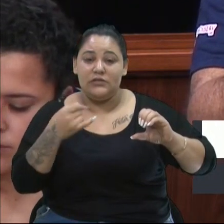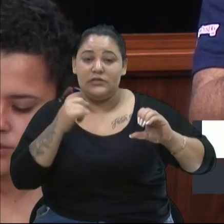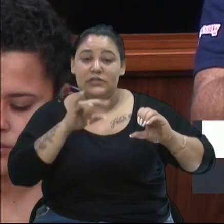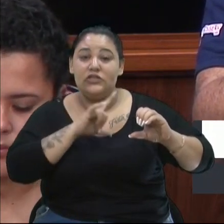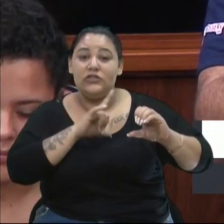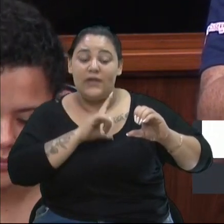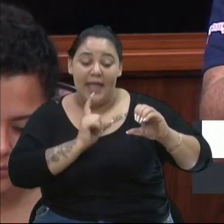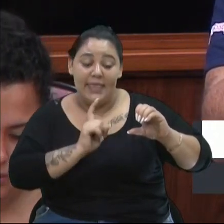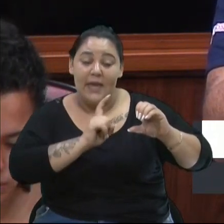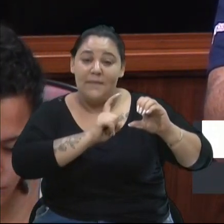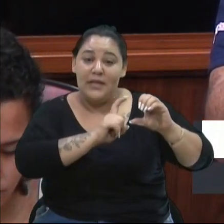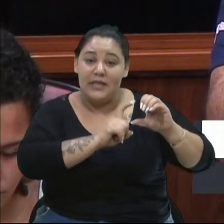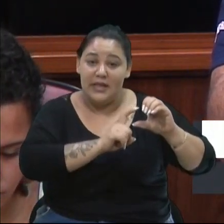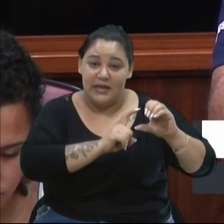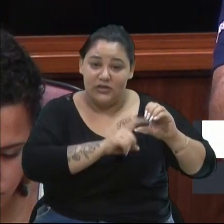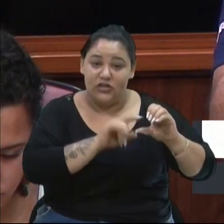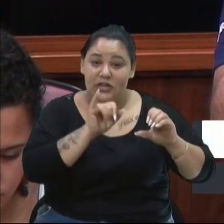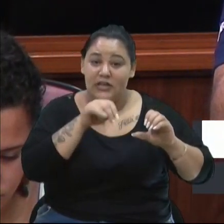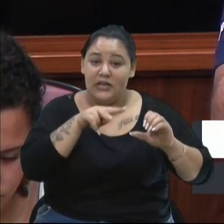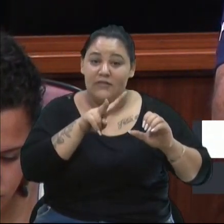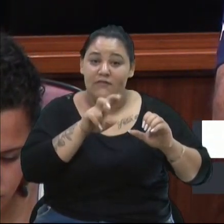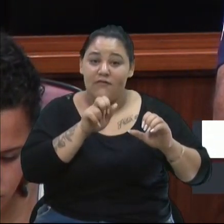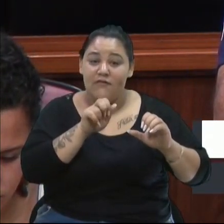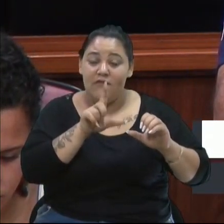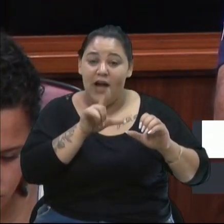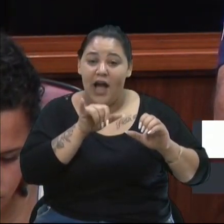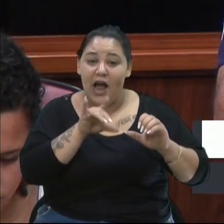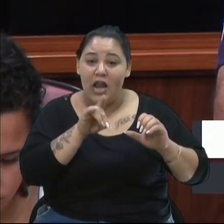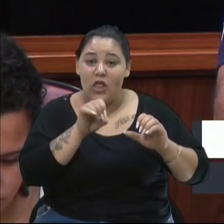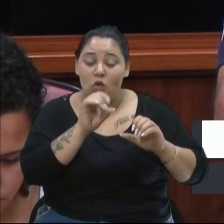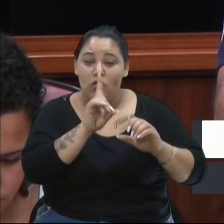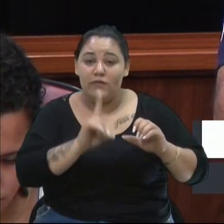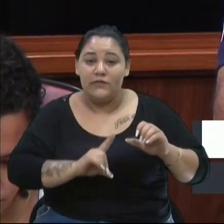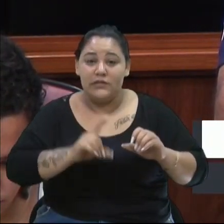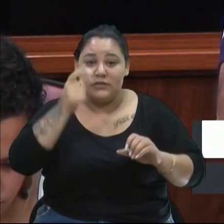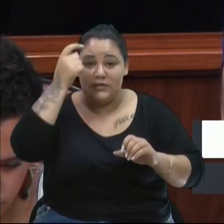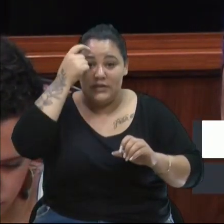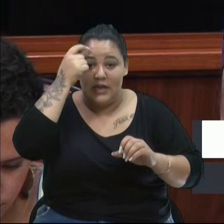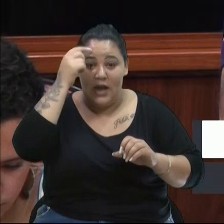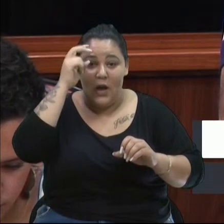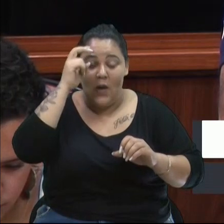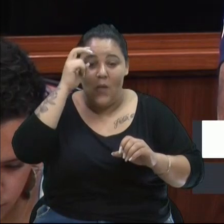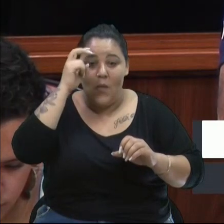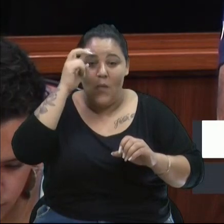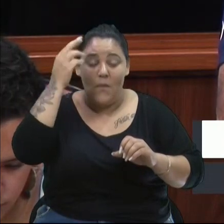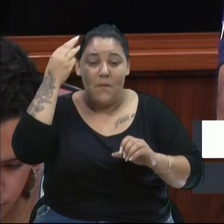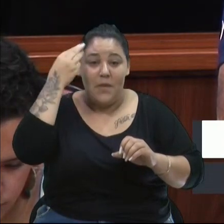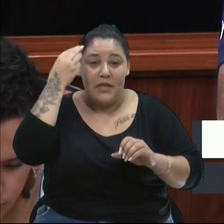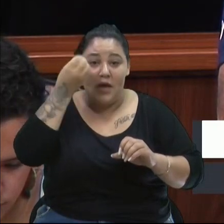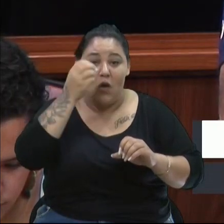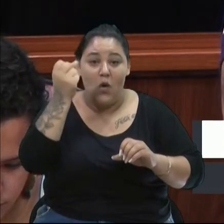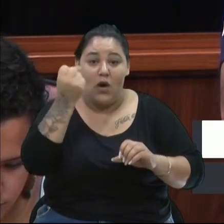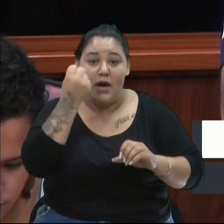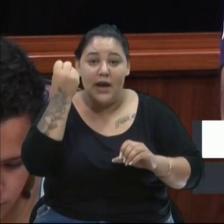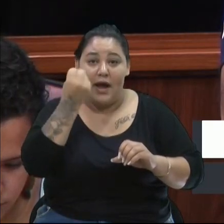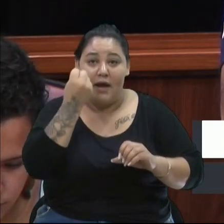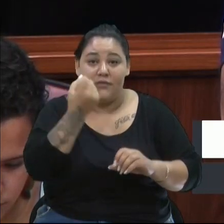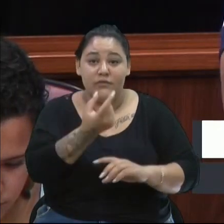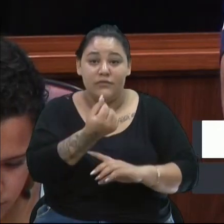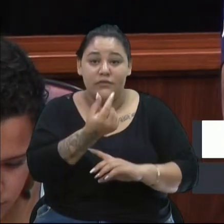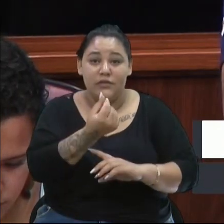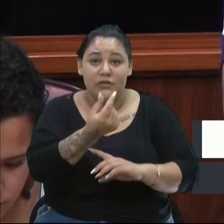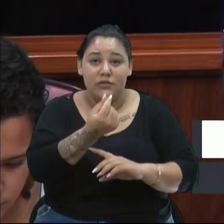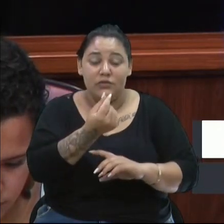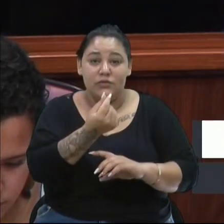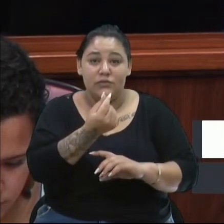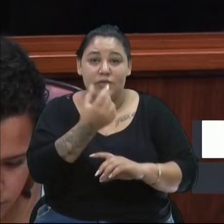existir dependente inválido ou com deficiência intelectual, mental ou grave, o valor da pensão por morte que trata o artigo caput será